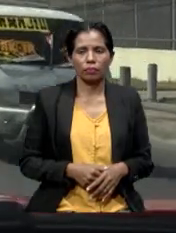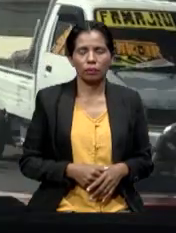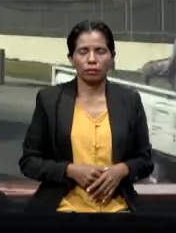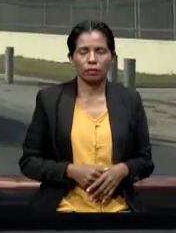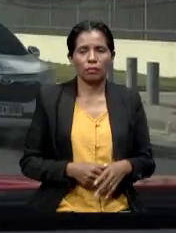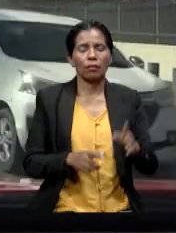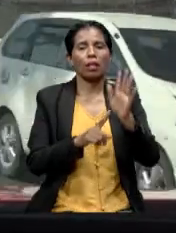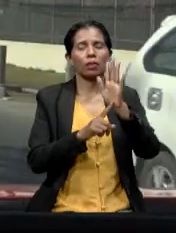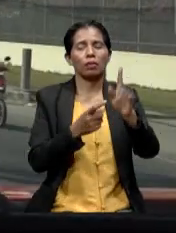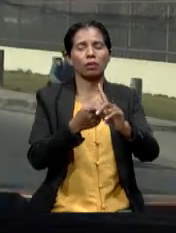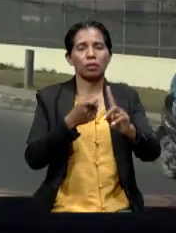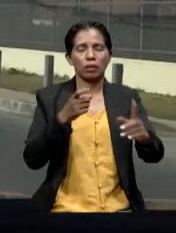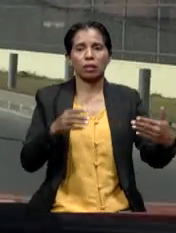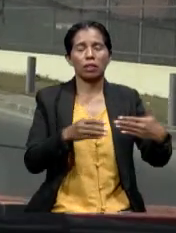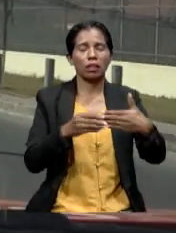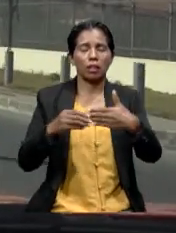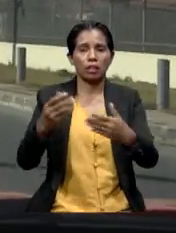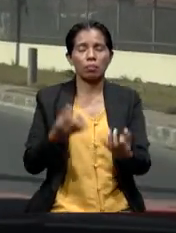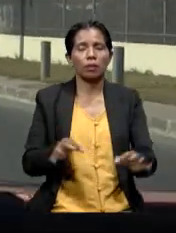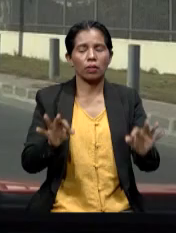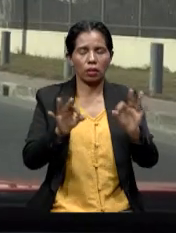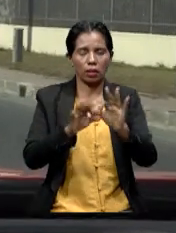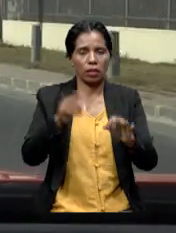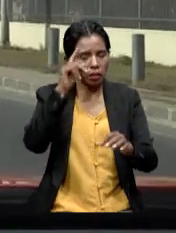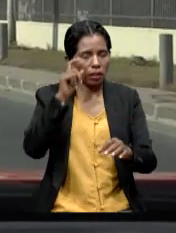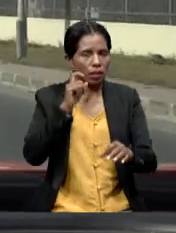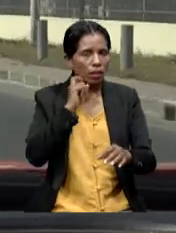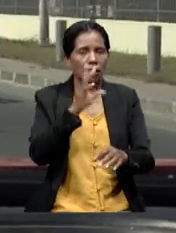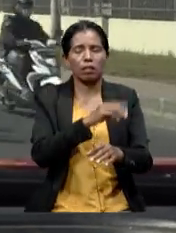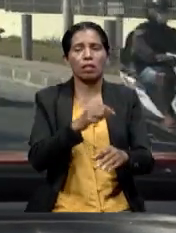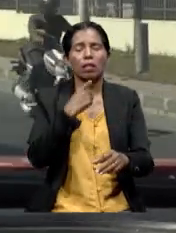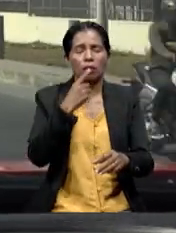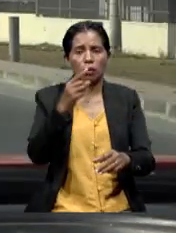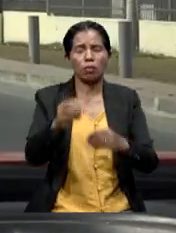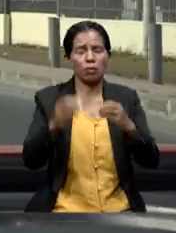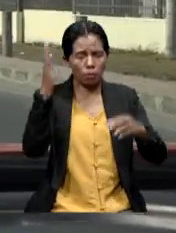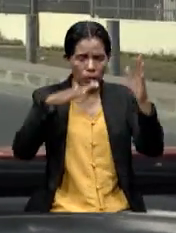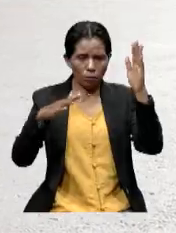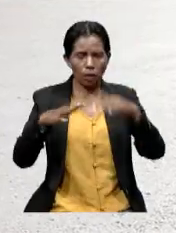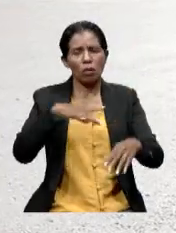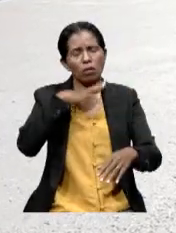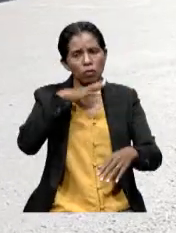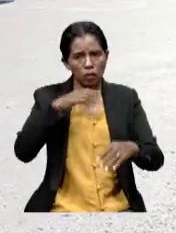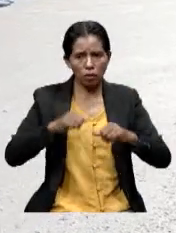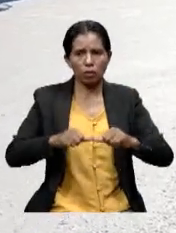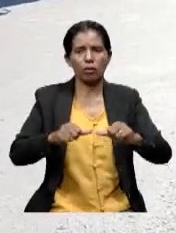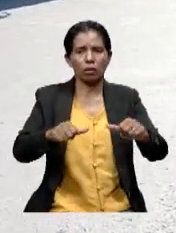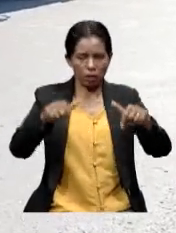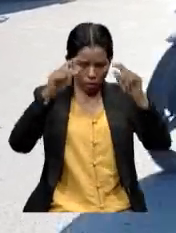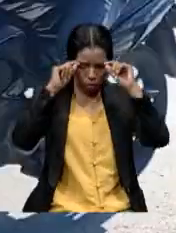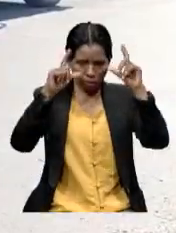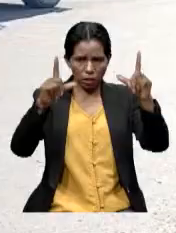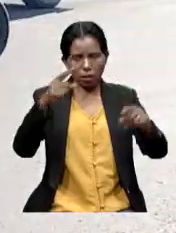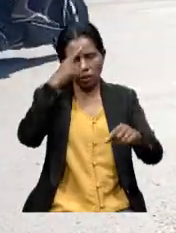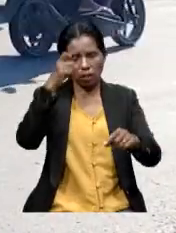Assunto ne hata usi orador principal kaira la sana na Guzmán relaciona problema li su nebe continua sa preocupação ba Timor Leste